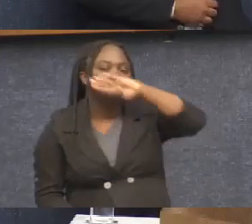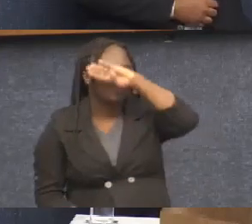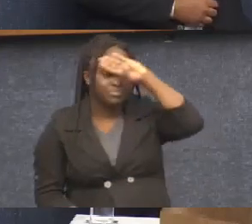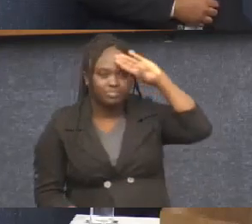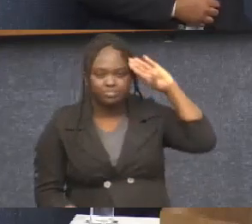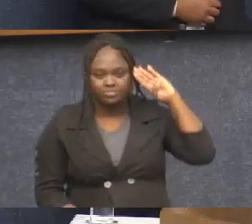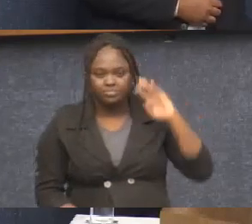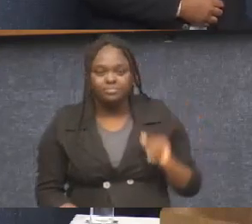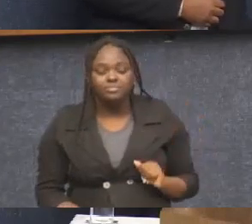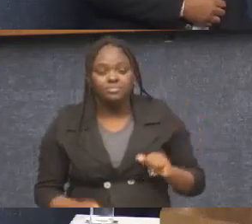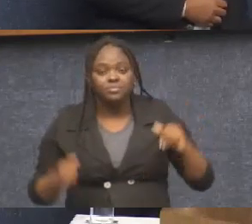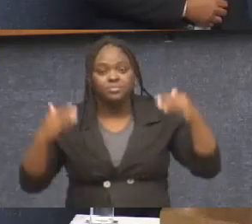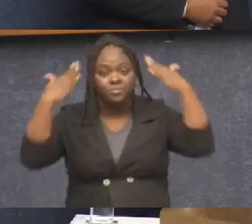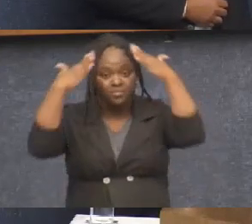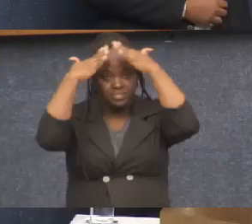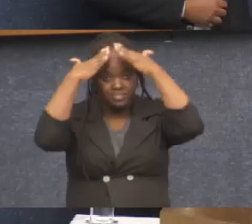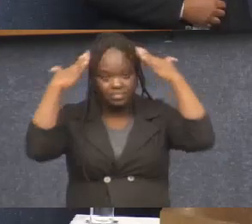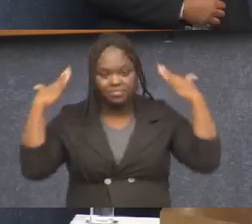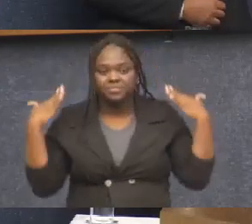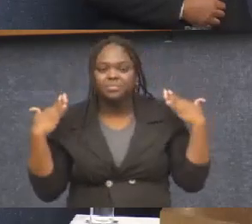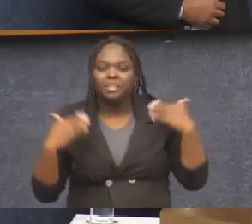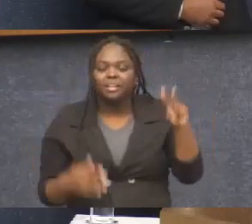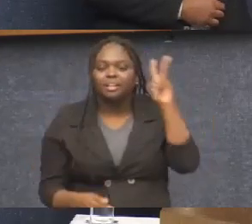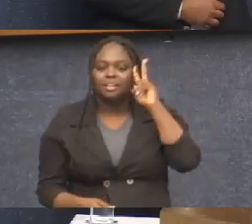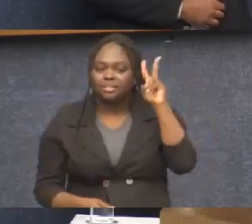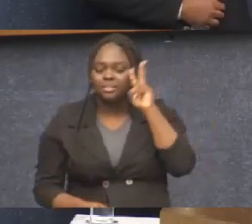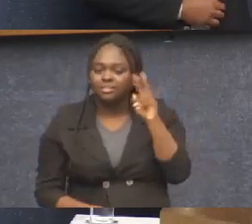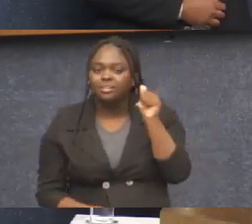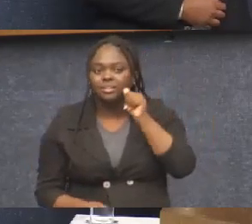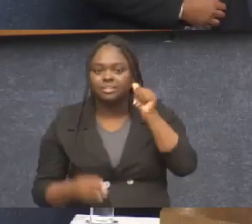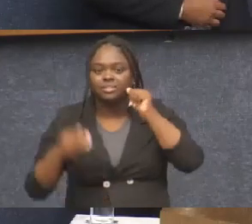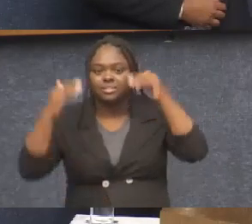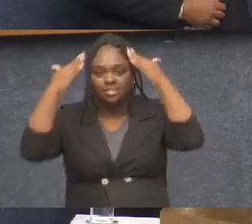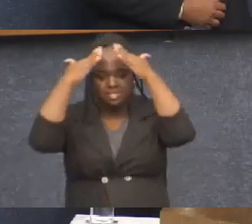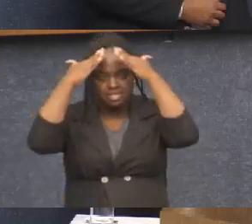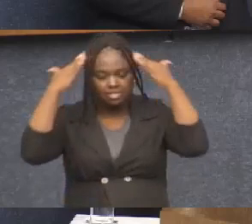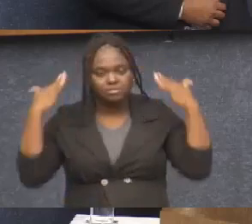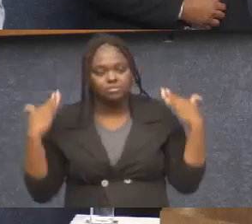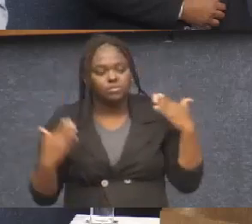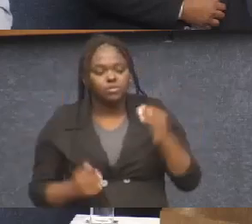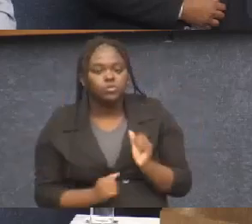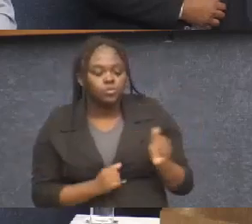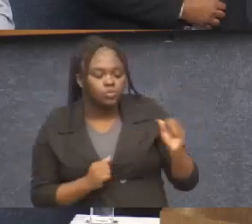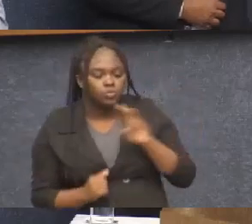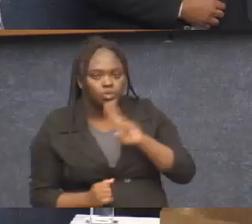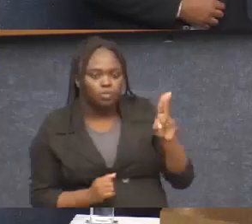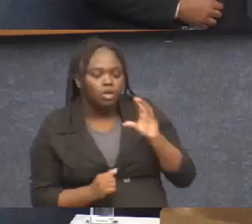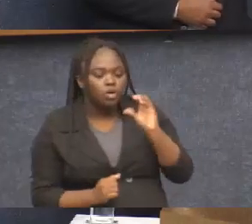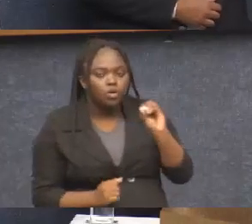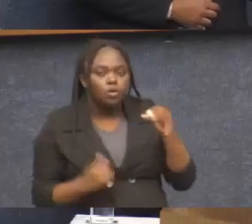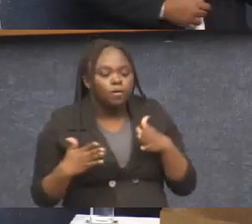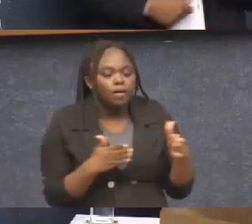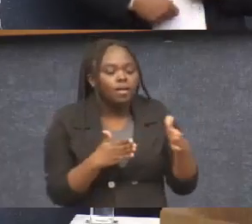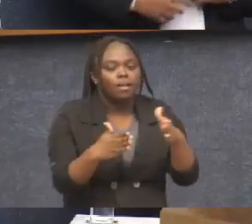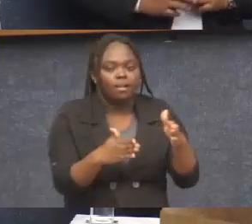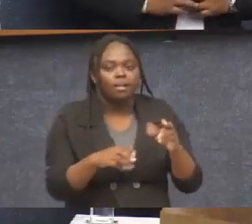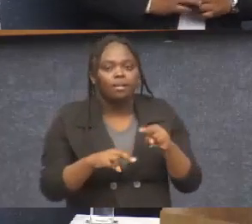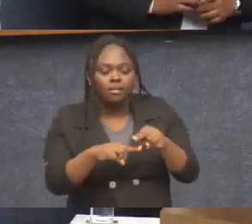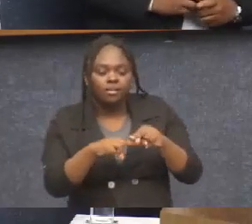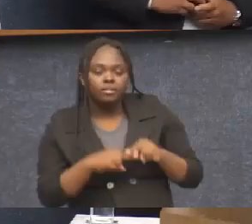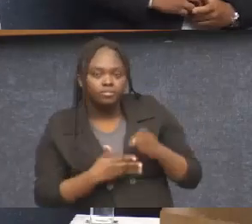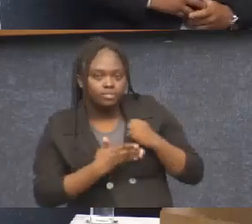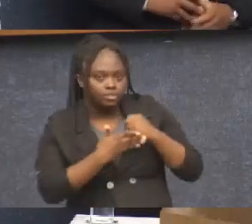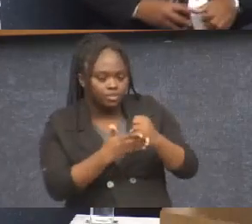caridade, lembrando aqui das Irmãs da Fraternidade O Caminho, pelo amoroso acolhimento às